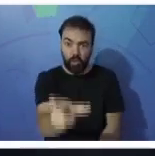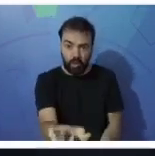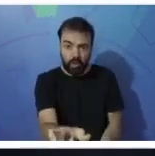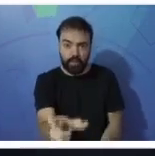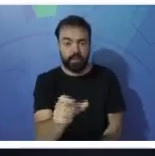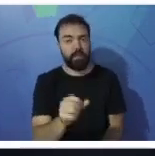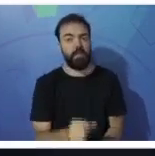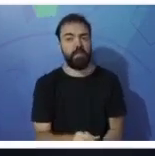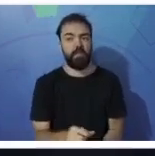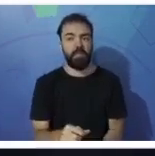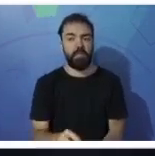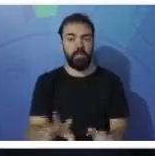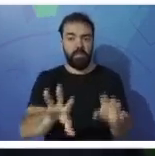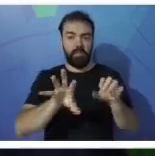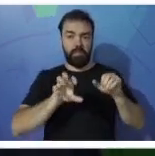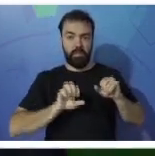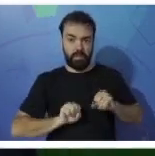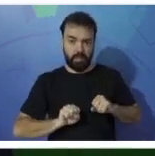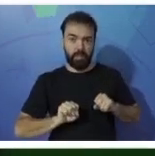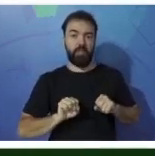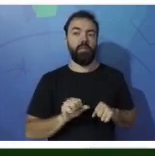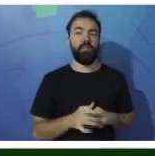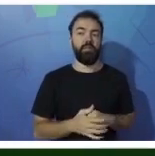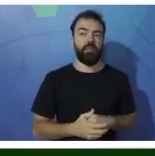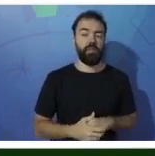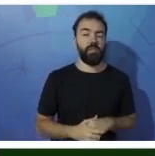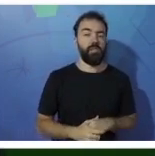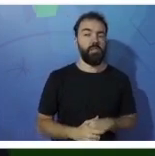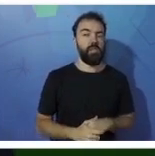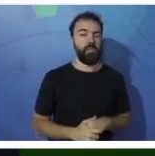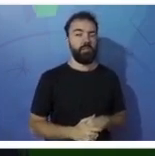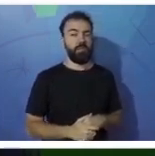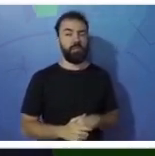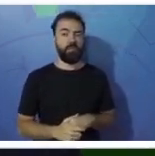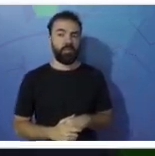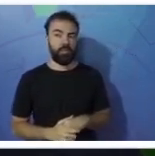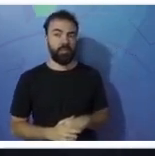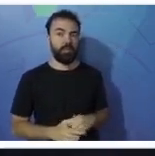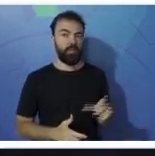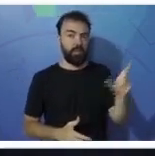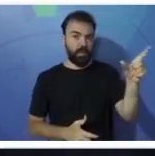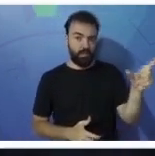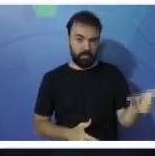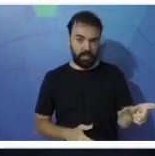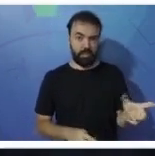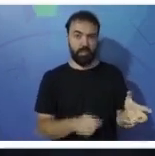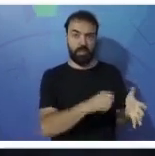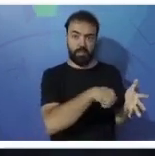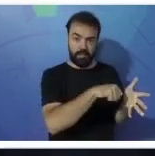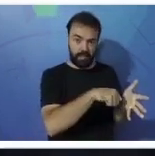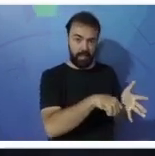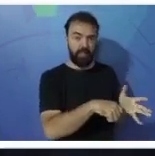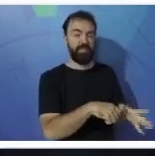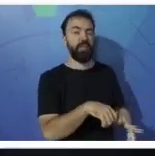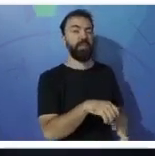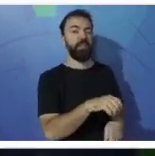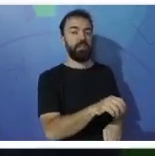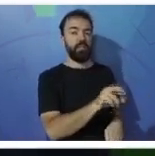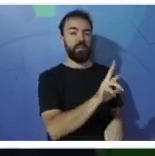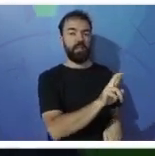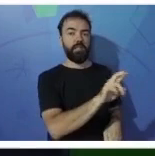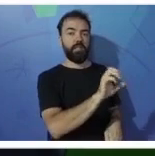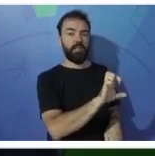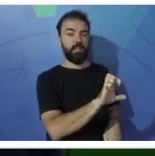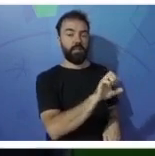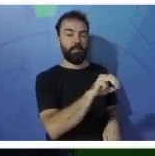estou escrevendo a carta. Vou me dirigir para outra pessoa, que nós chamamos de destinatário.